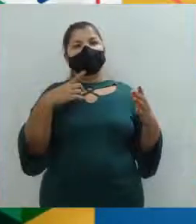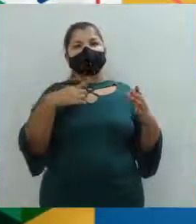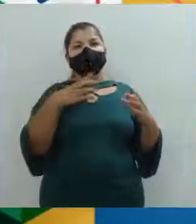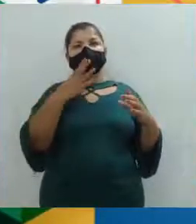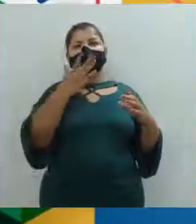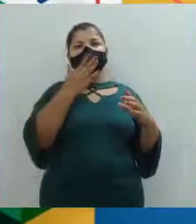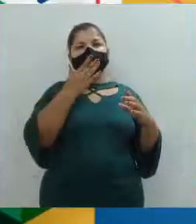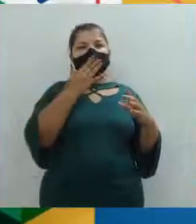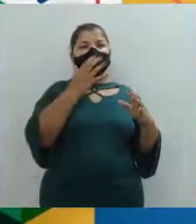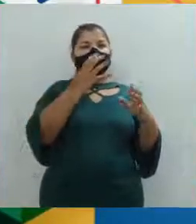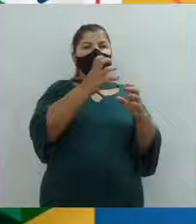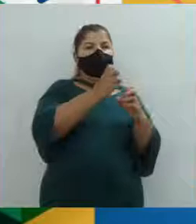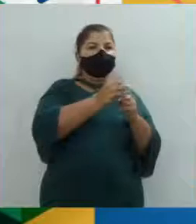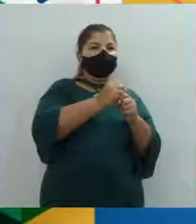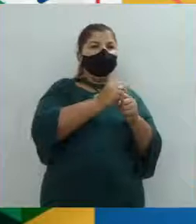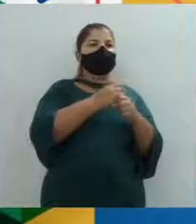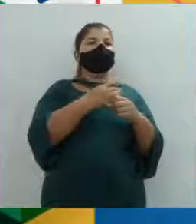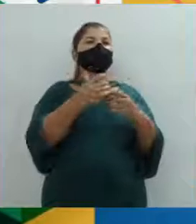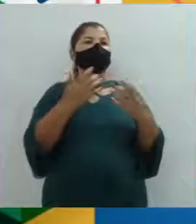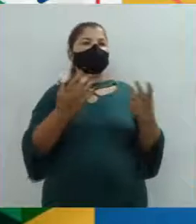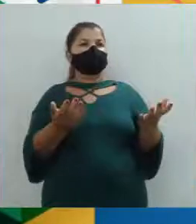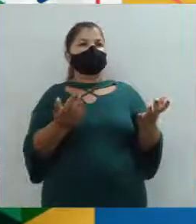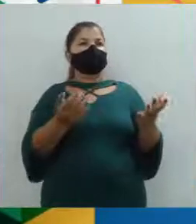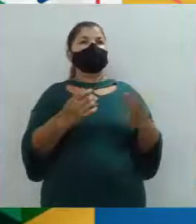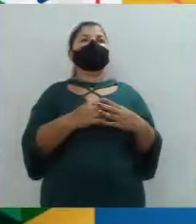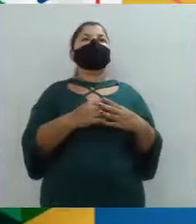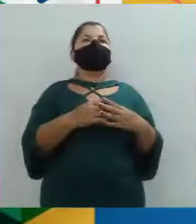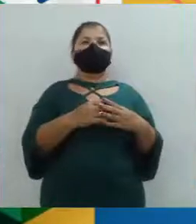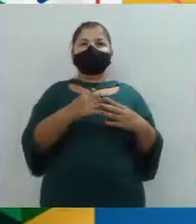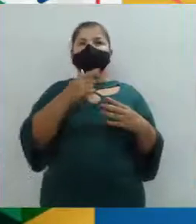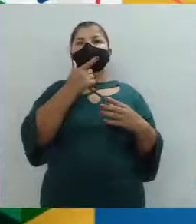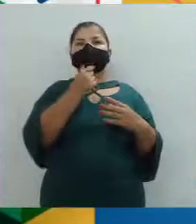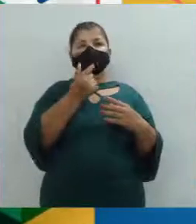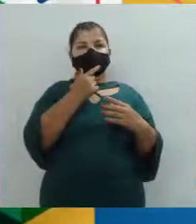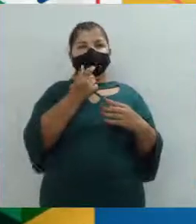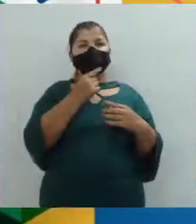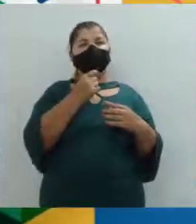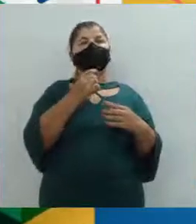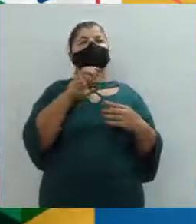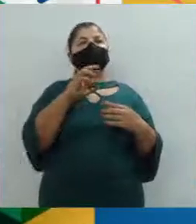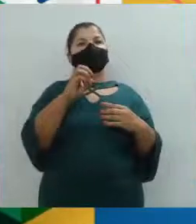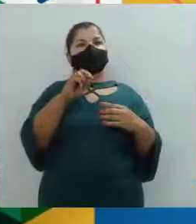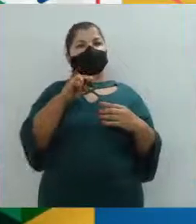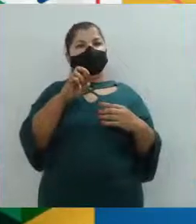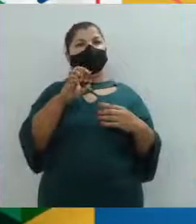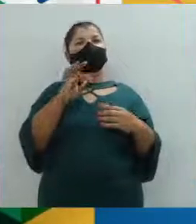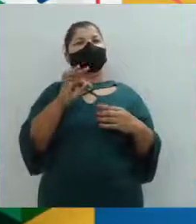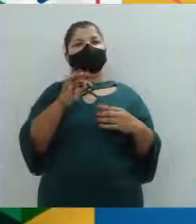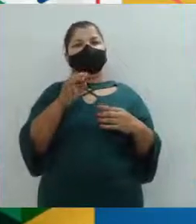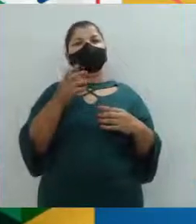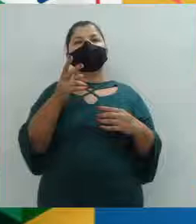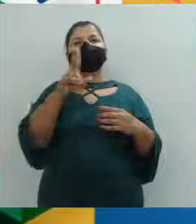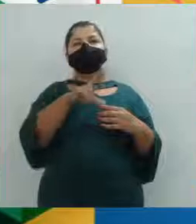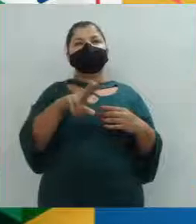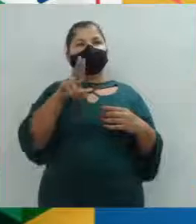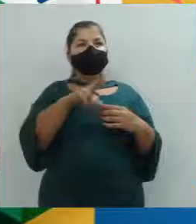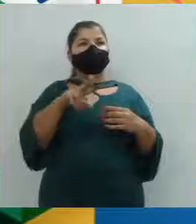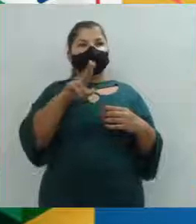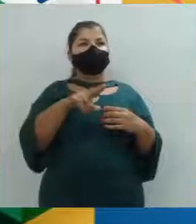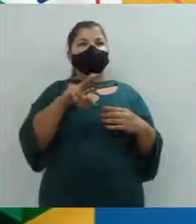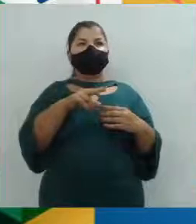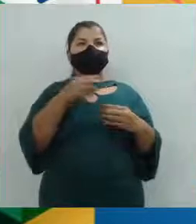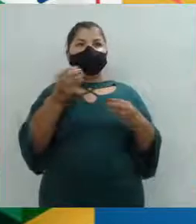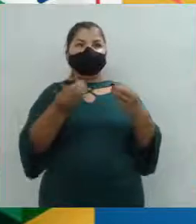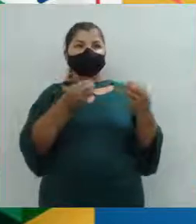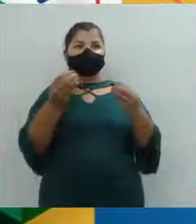mais escura. Então, Claude Monet, assim como todos os outros artistas impressionistas, eles utilizam assim rapidez na